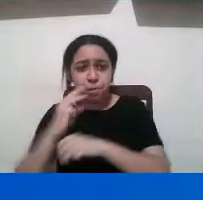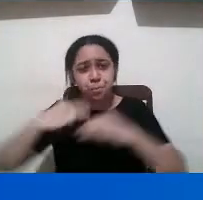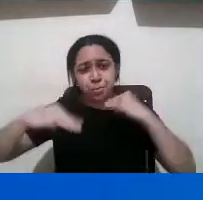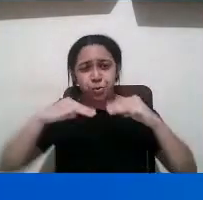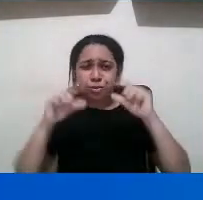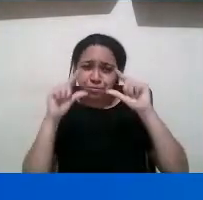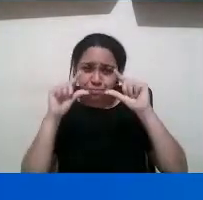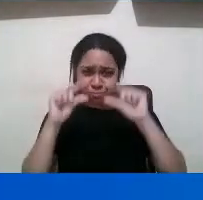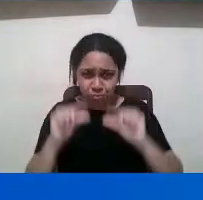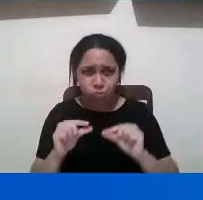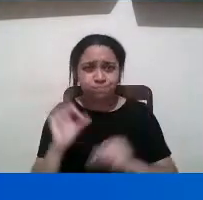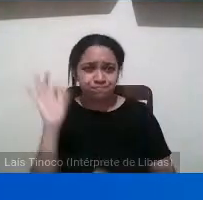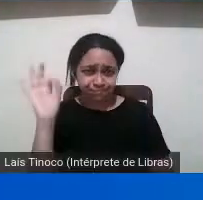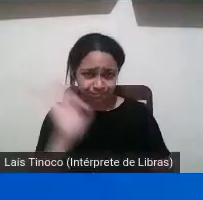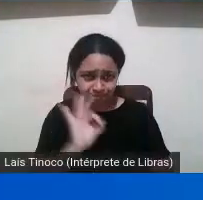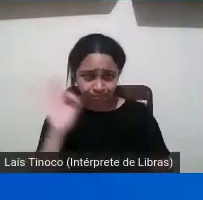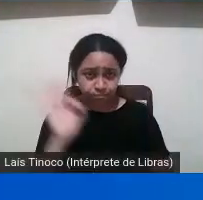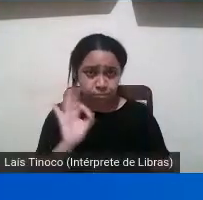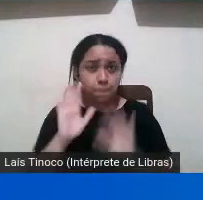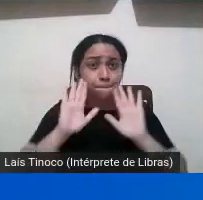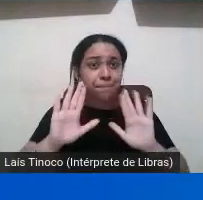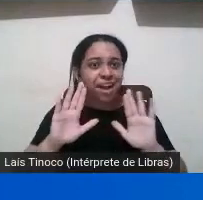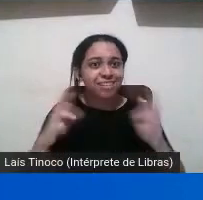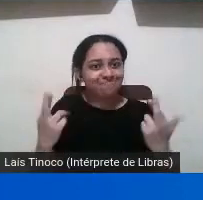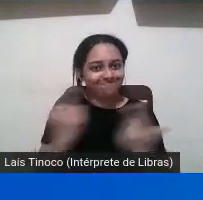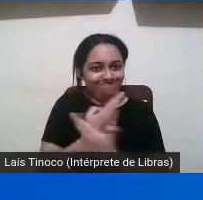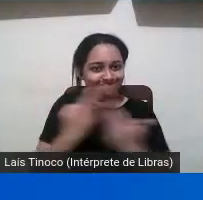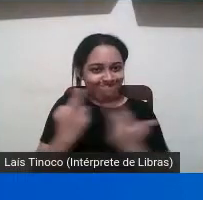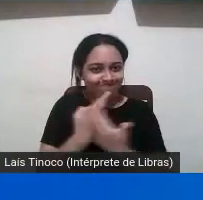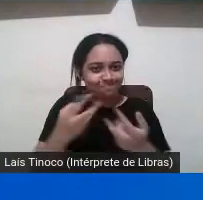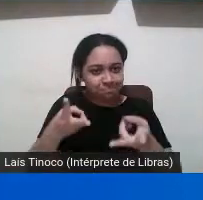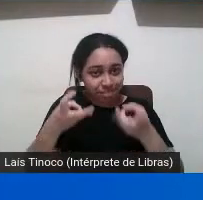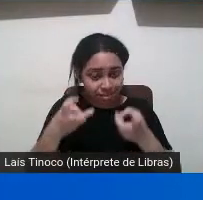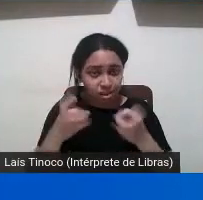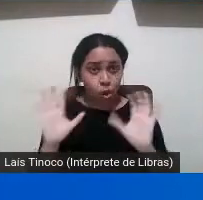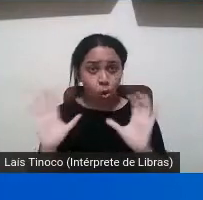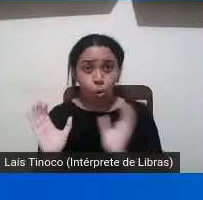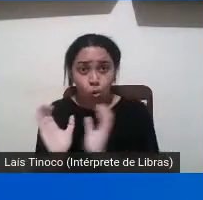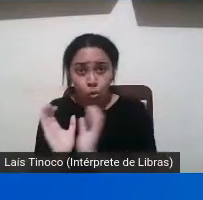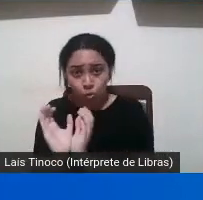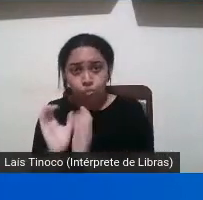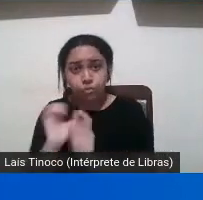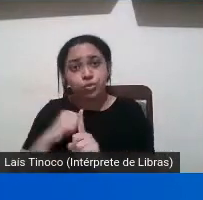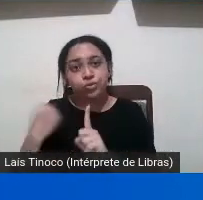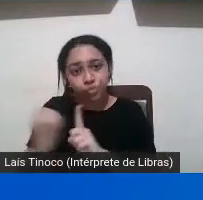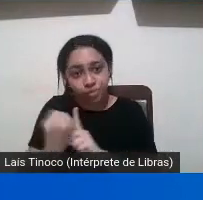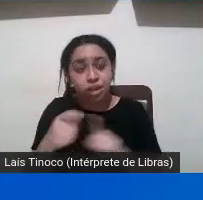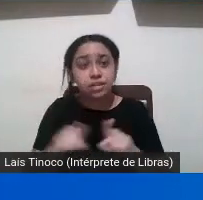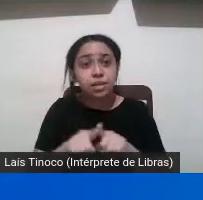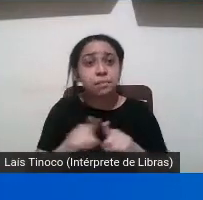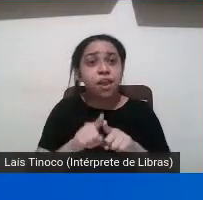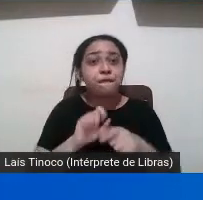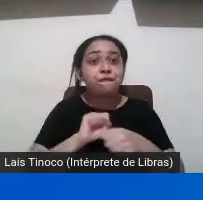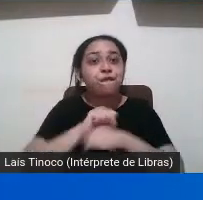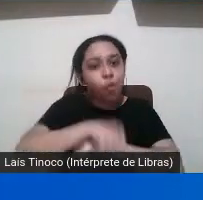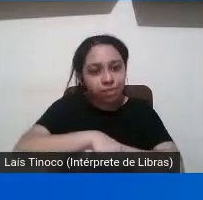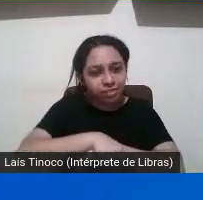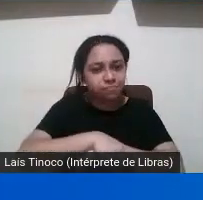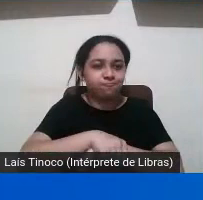porcentagem mas Vejam a correlação com a classe social e com grau de instrução basicamente